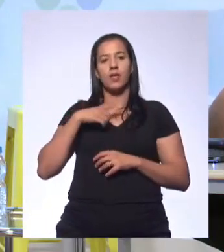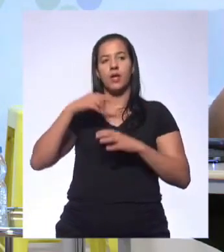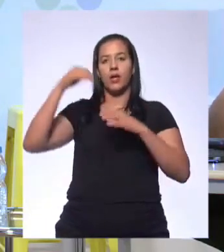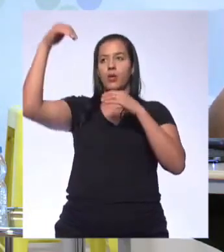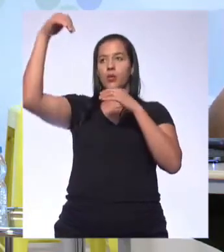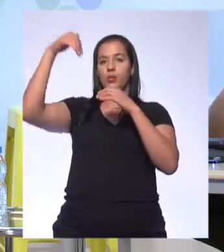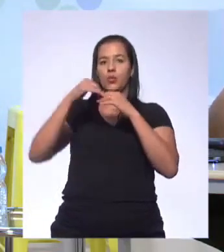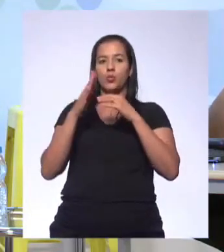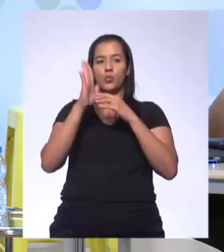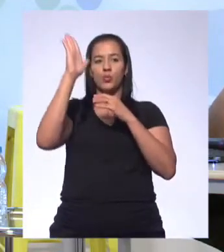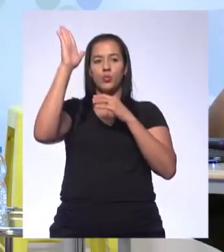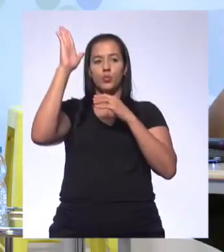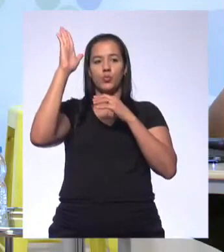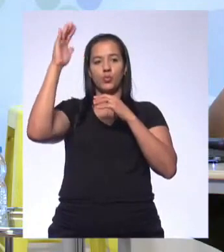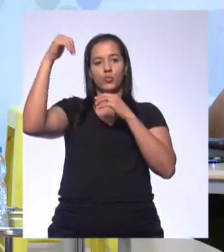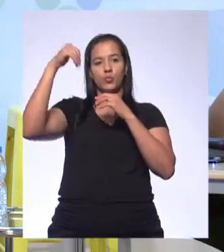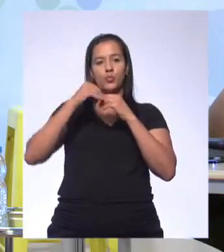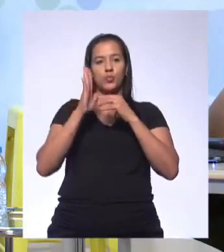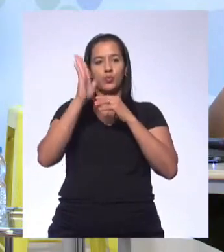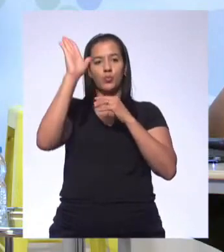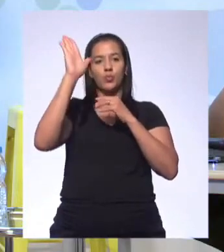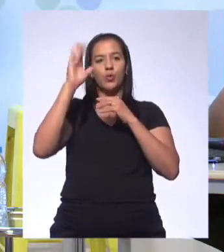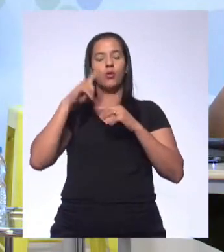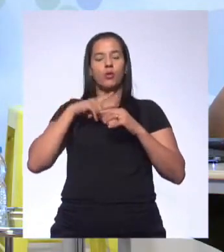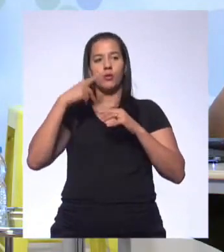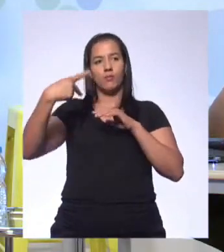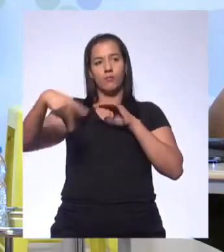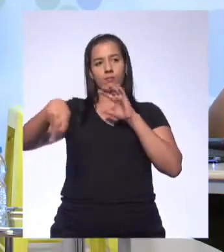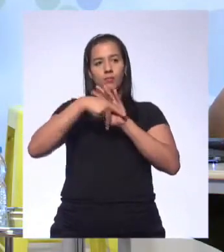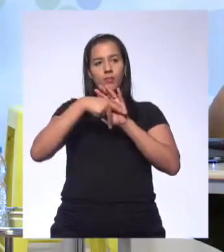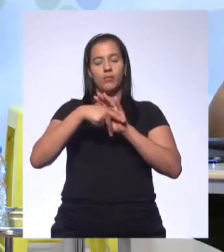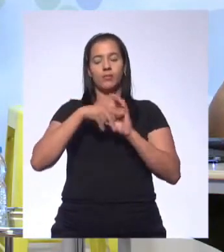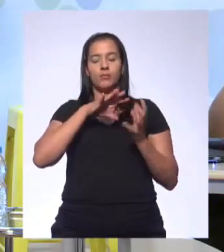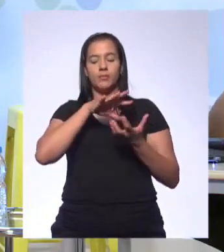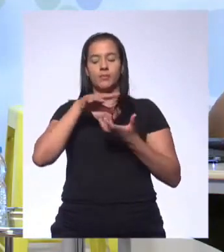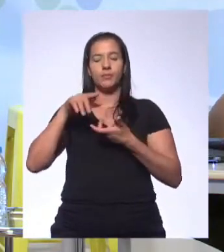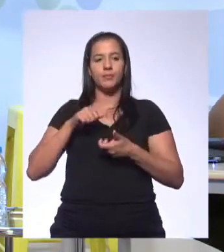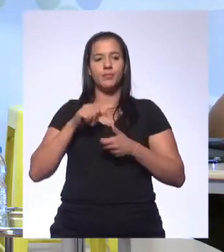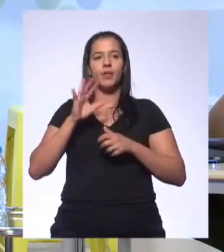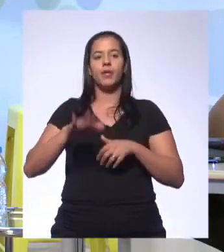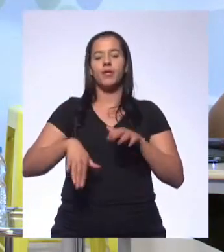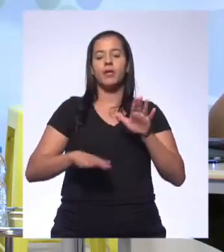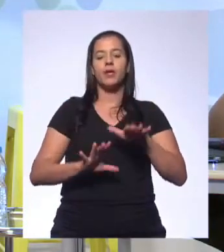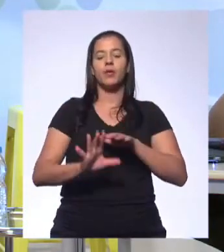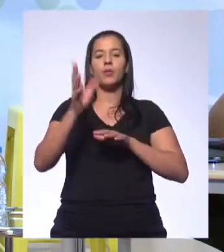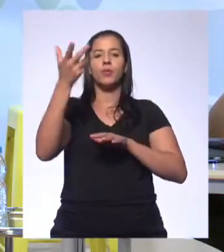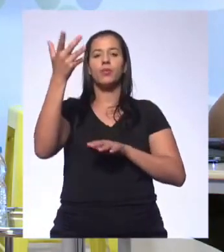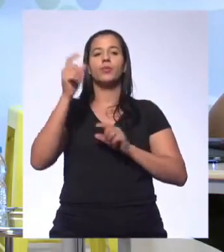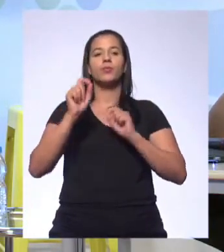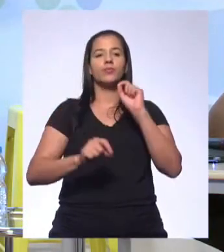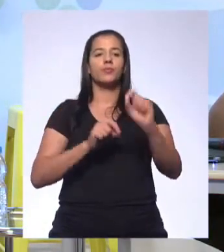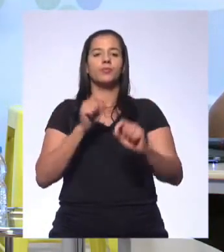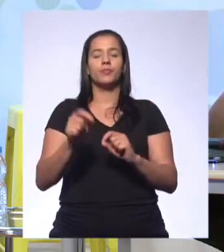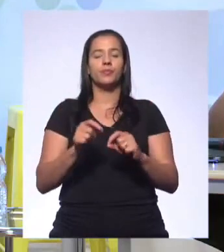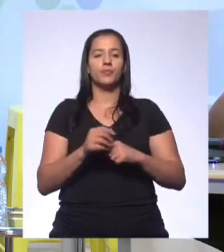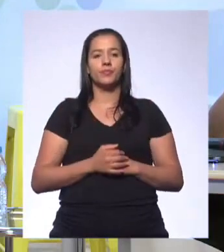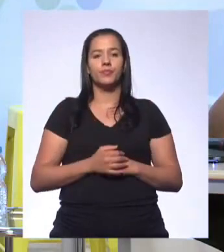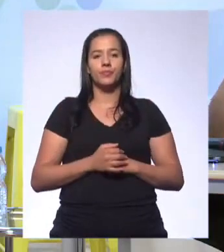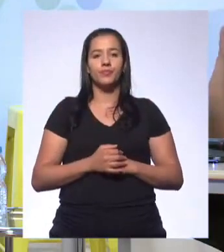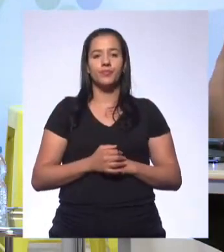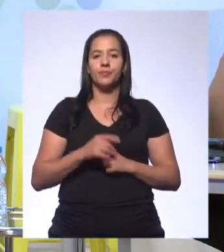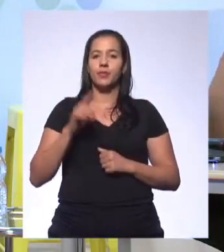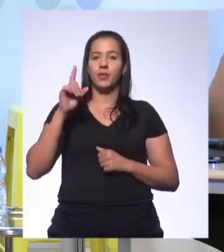para para o planeta Terra, ok? E o que acontece? Essa atmosfera